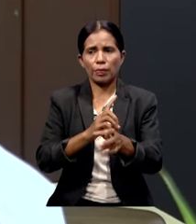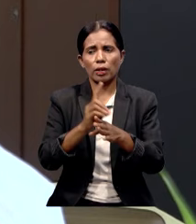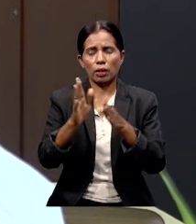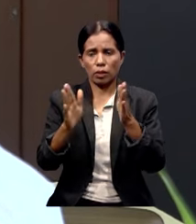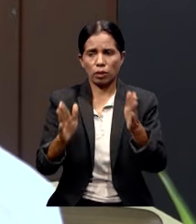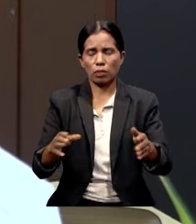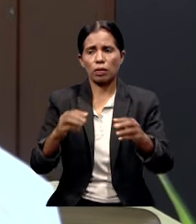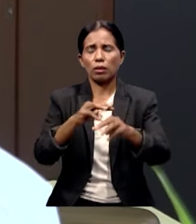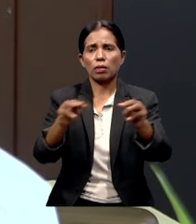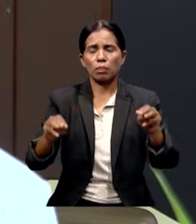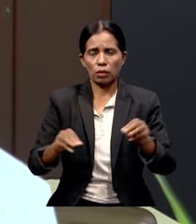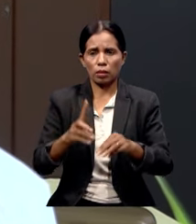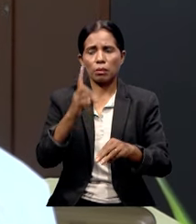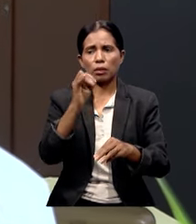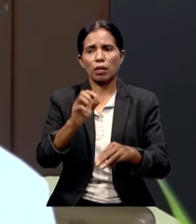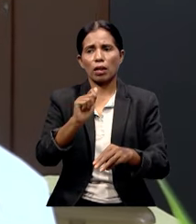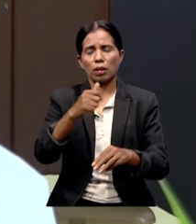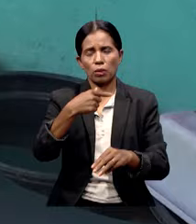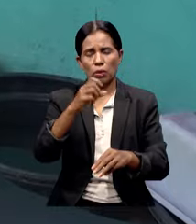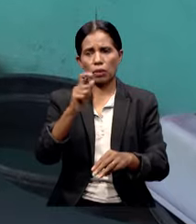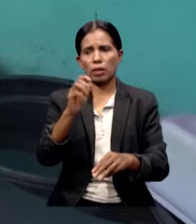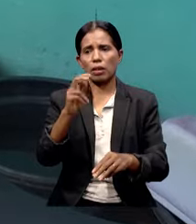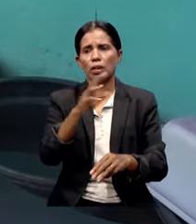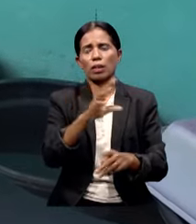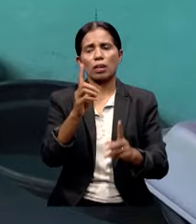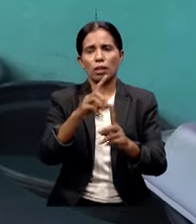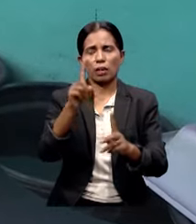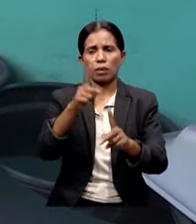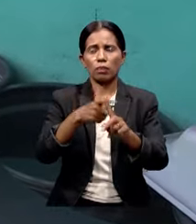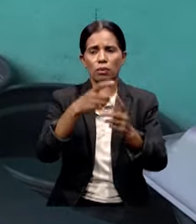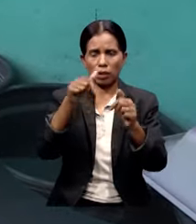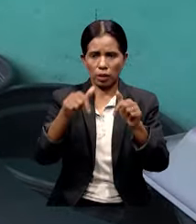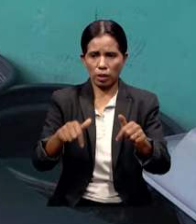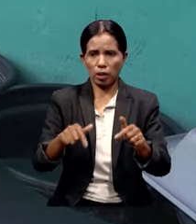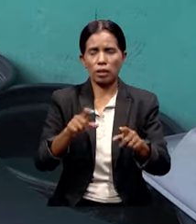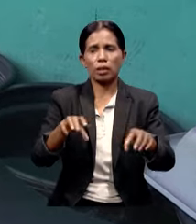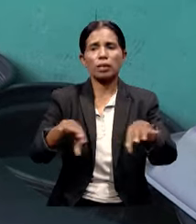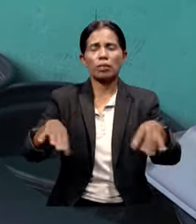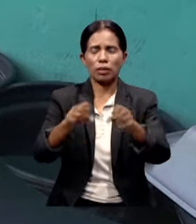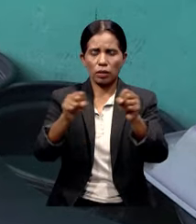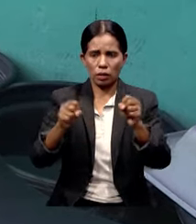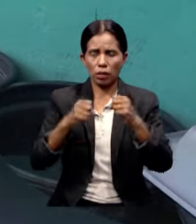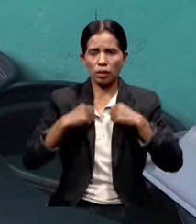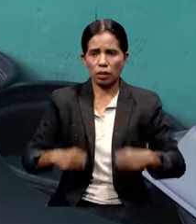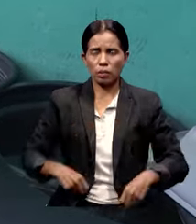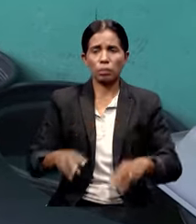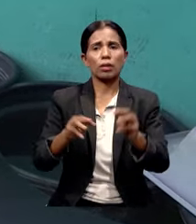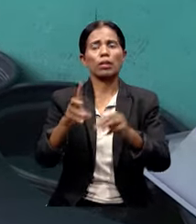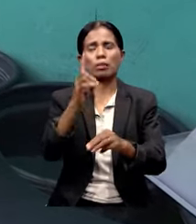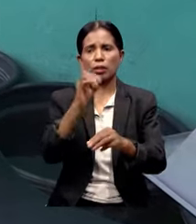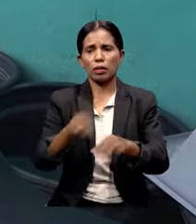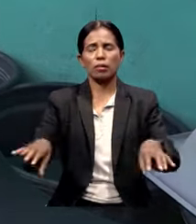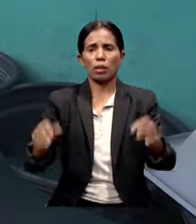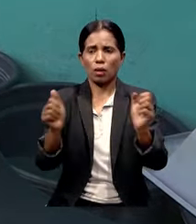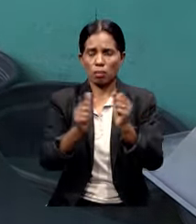da Costa Saldanha segurado hateten iha loro ida fulang ne serviço saúde municipal dili niang serviço hamutu ko